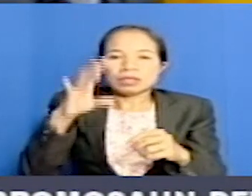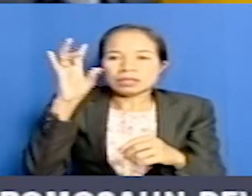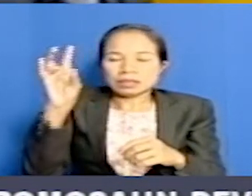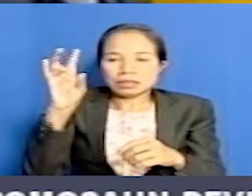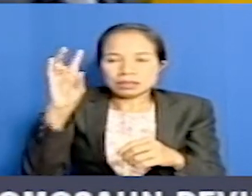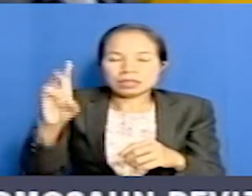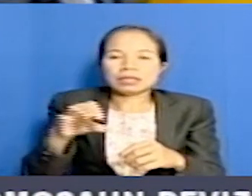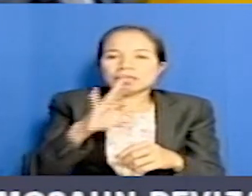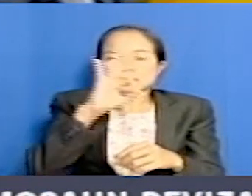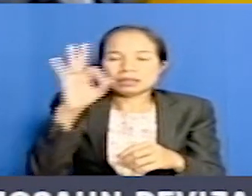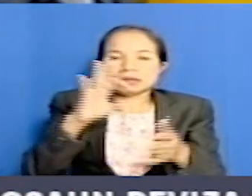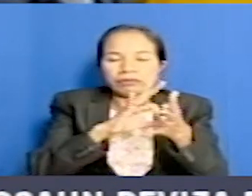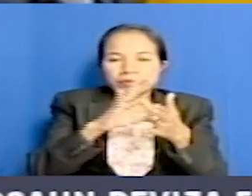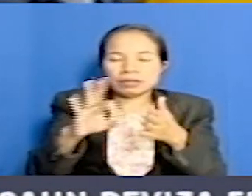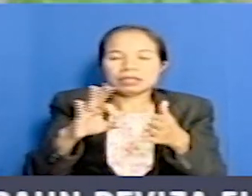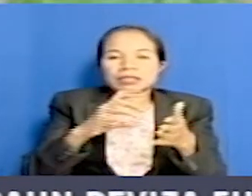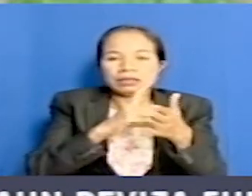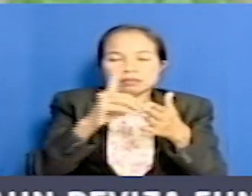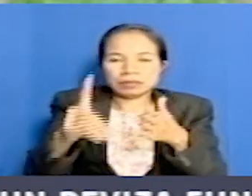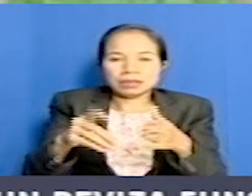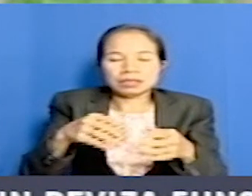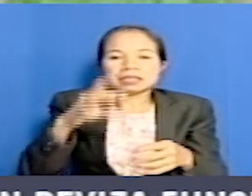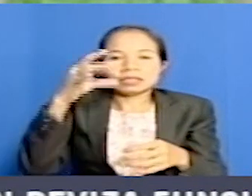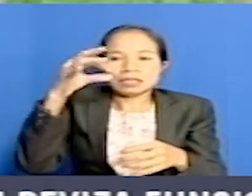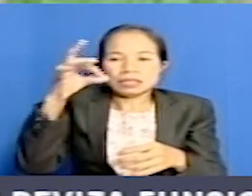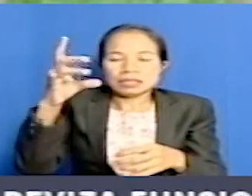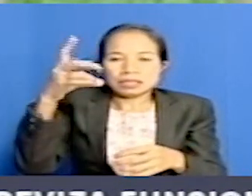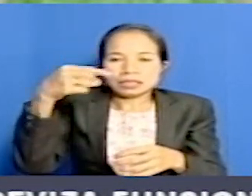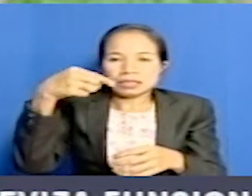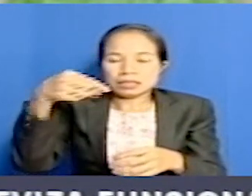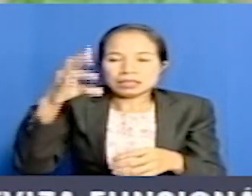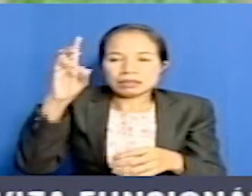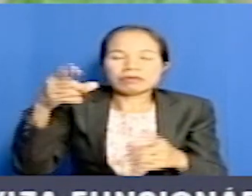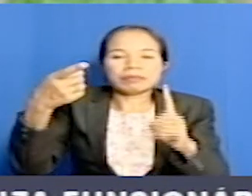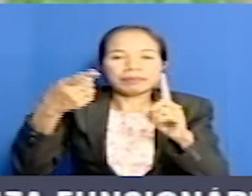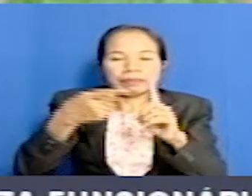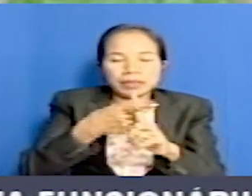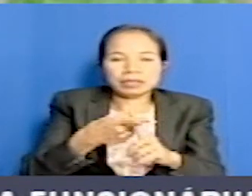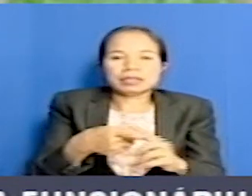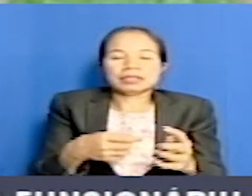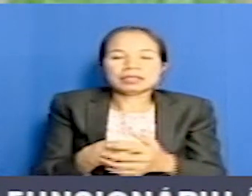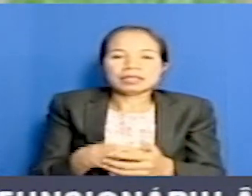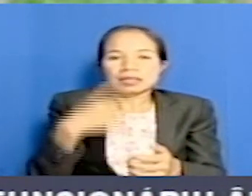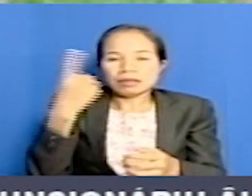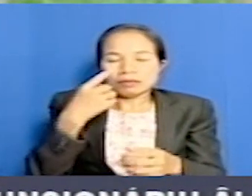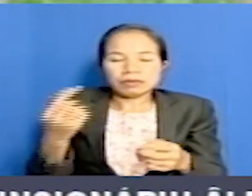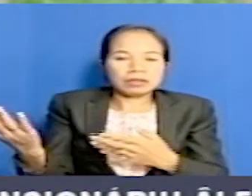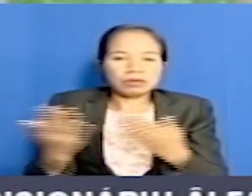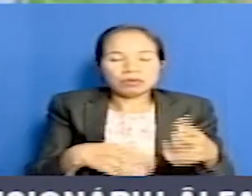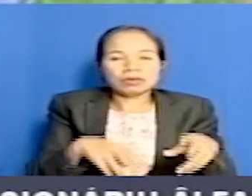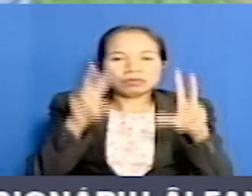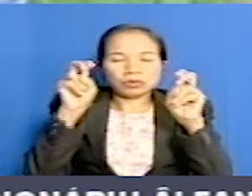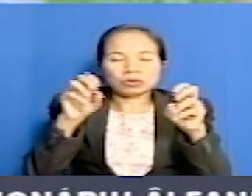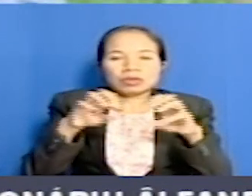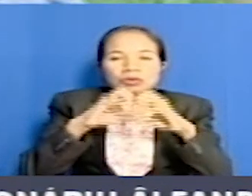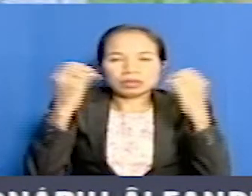Covalima, sexta-feira semana, né? Secretário-geral G7 Plus, Elder da Costa Tetem, G7 Plus na fata em Lorimoto,